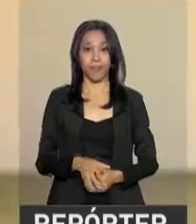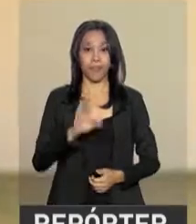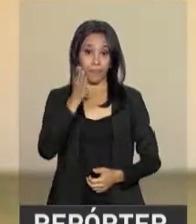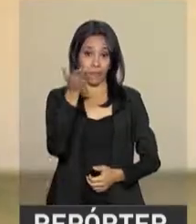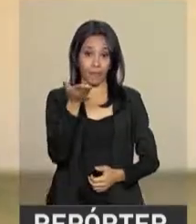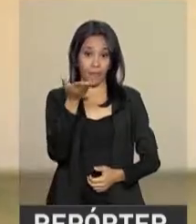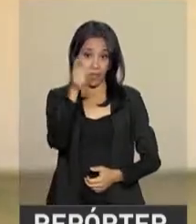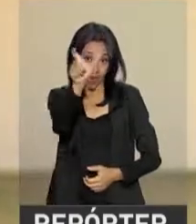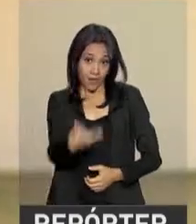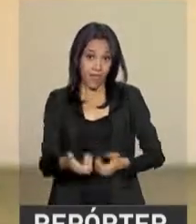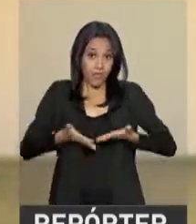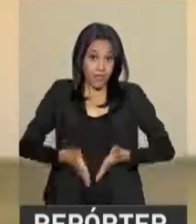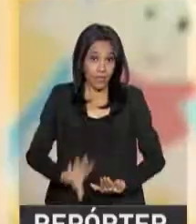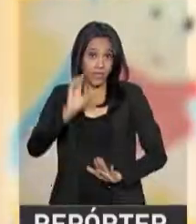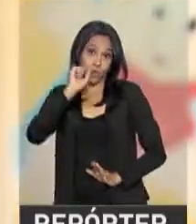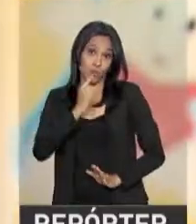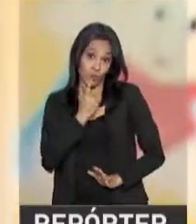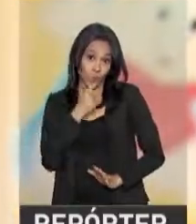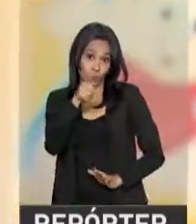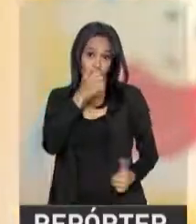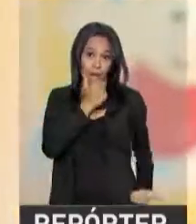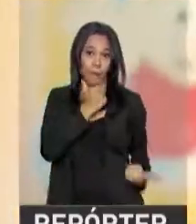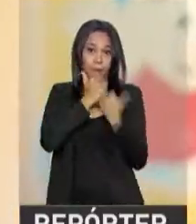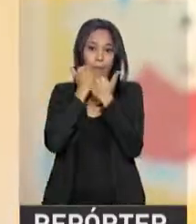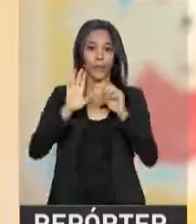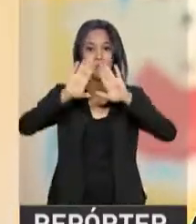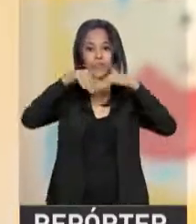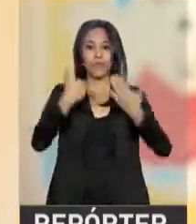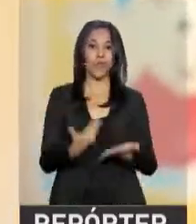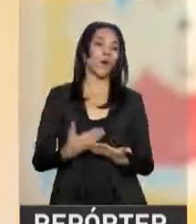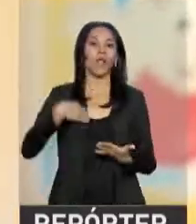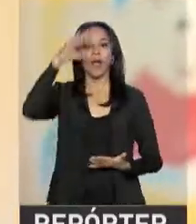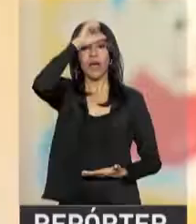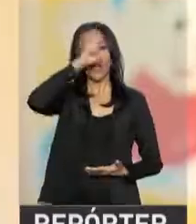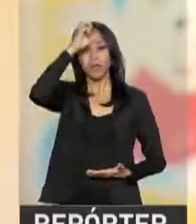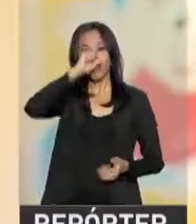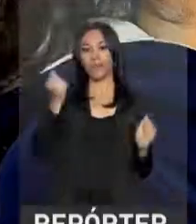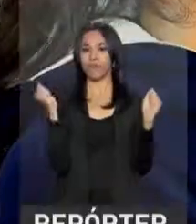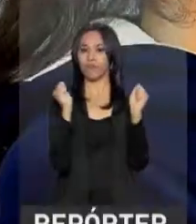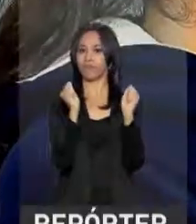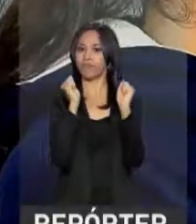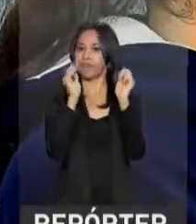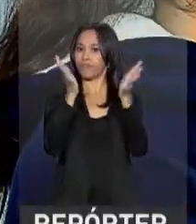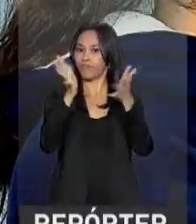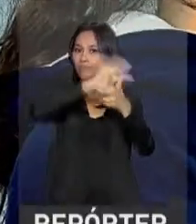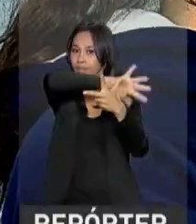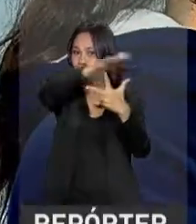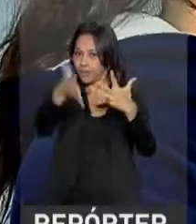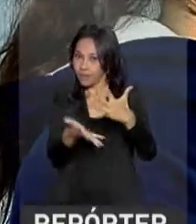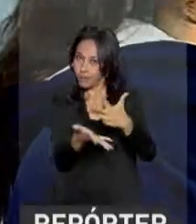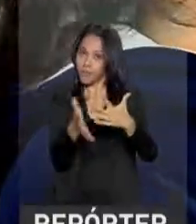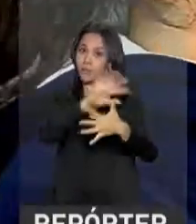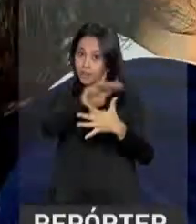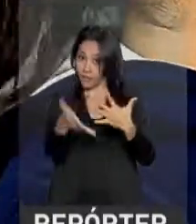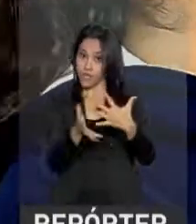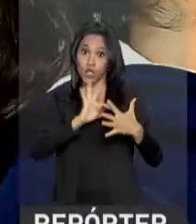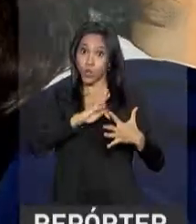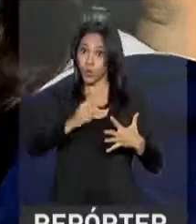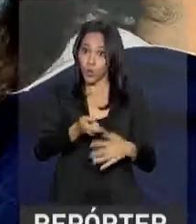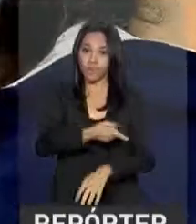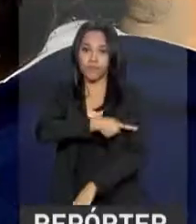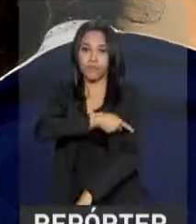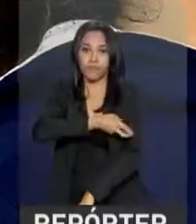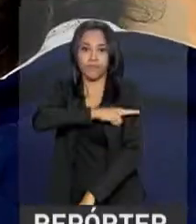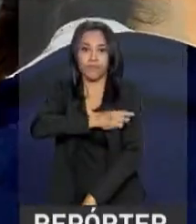Fernanda nasceu surda. Com o apoio da escola, aprendeu a língua brasileira de sinais e passou por todas as séries do ensino